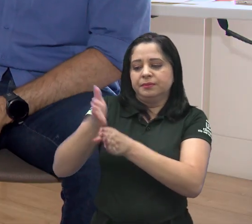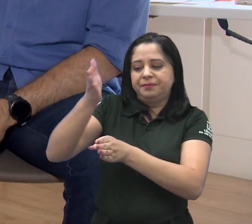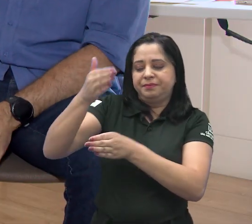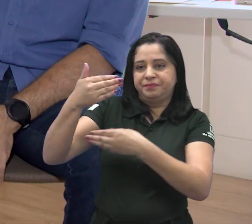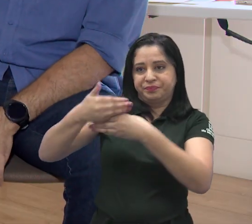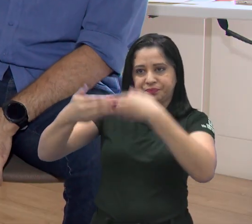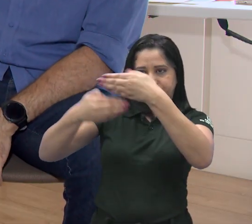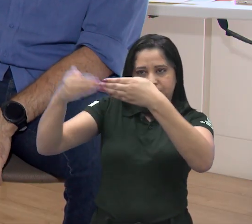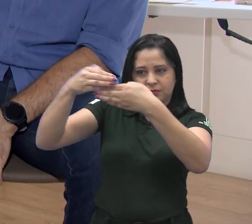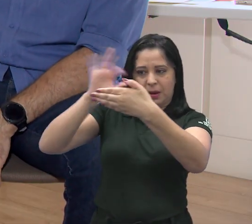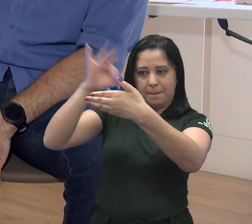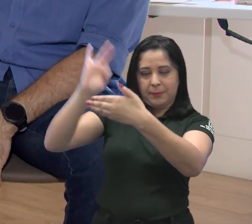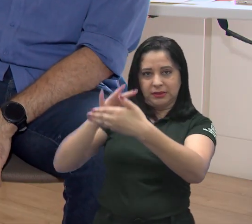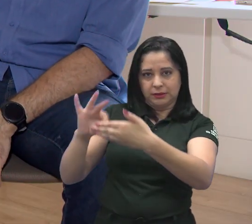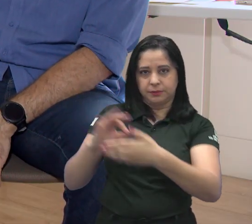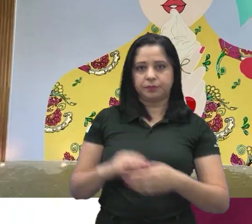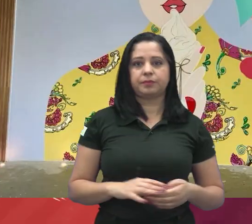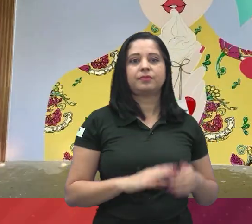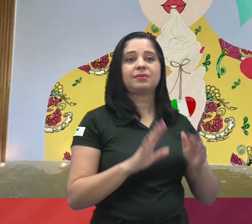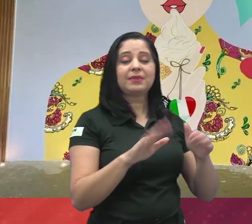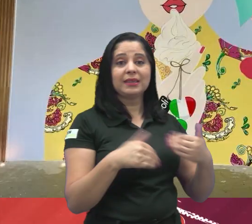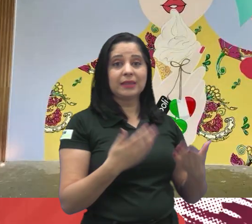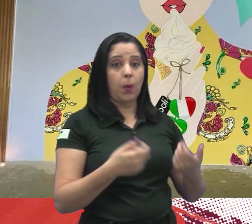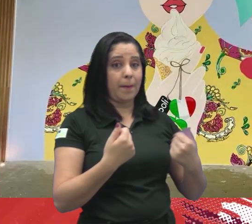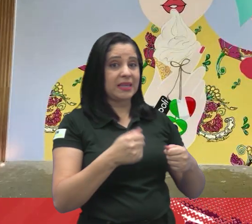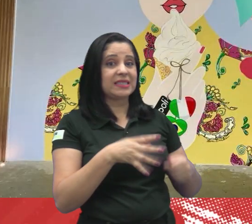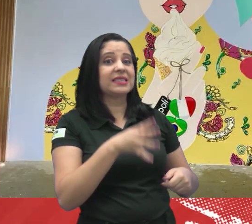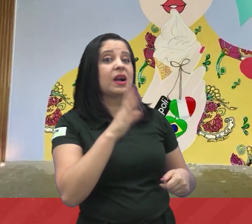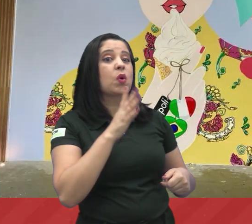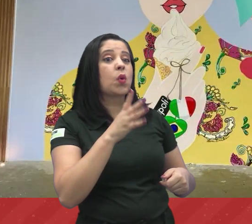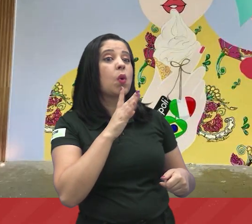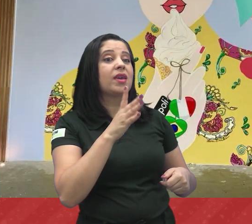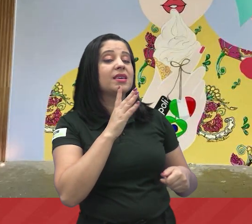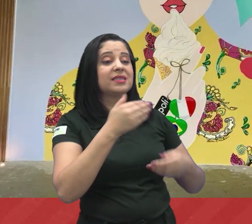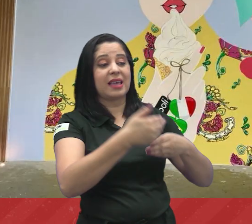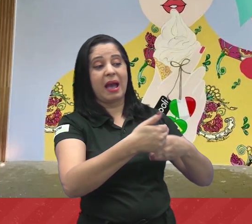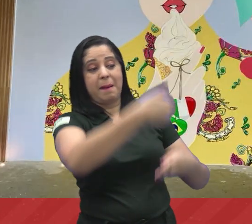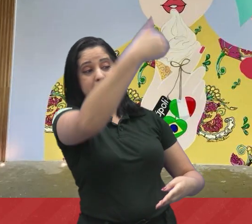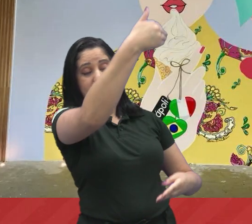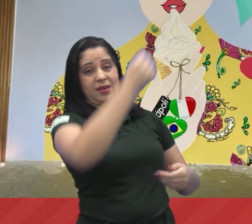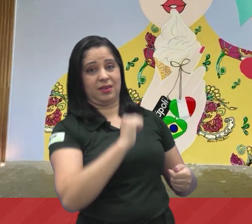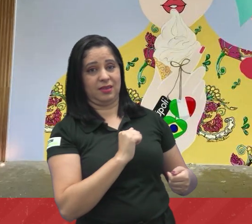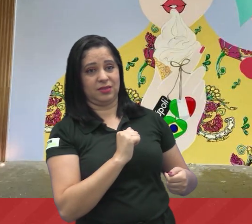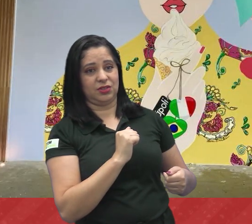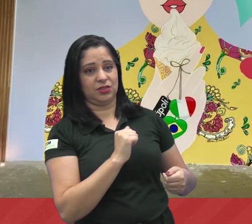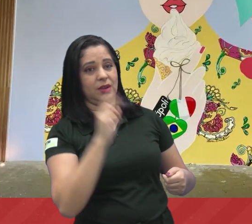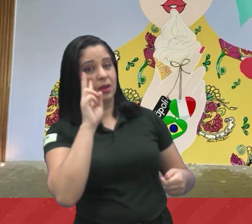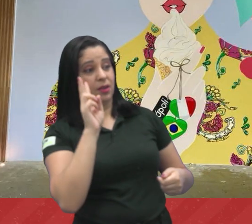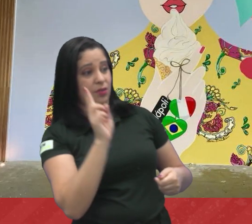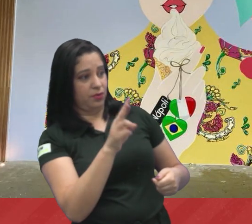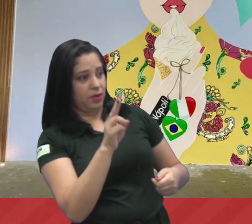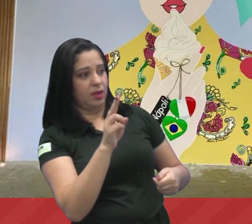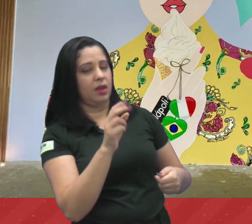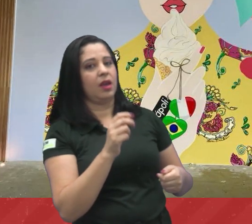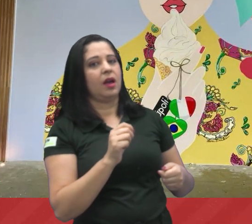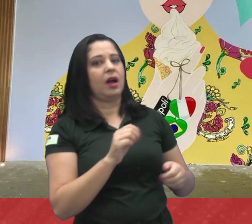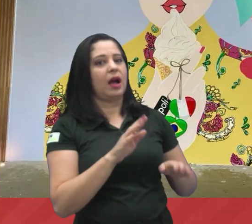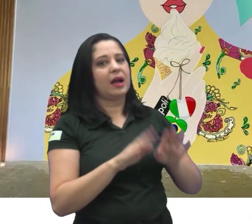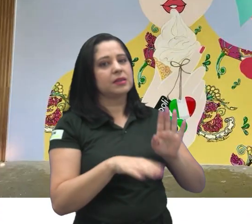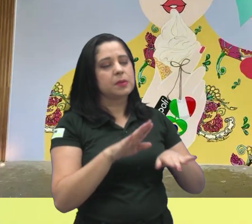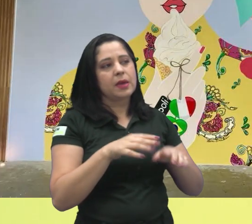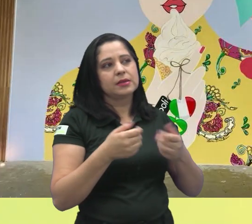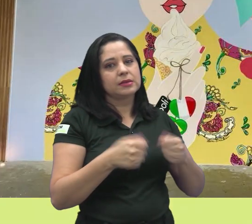murais também. É um pouco onoroso, porque você tem que conhecer a parede, mesmo que tire a foto, quando você chega, você tem que ver o acabamento da parede, dar um acabamento na